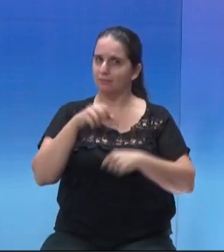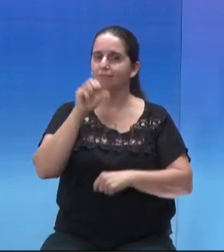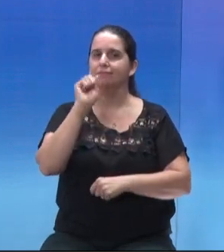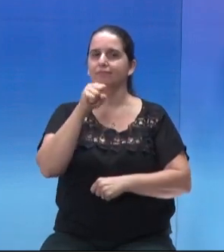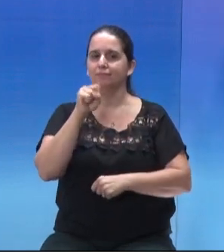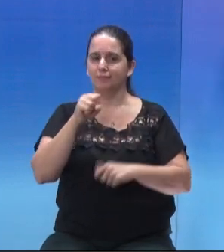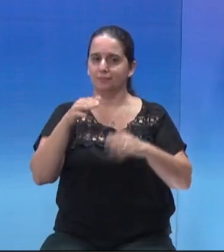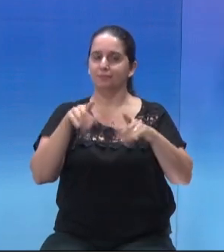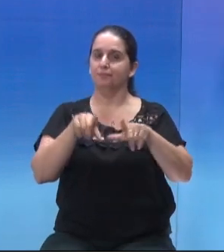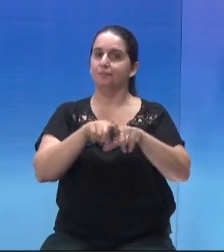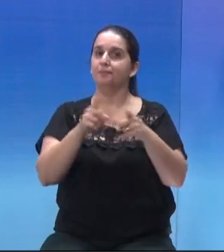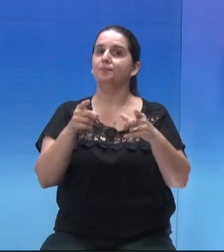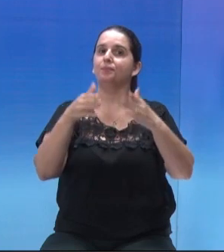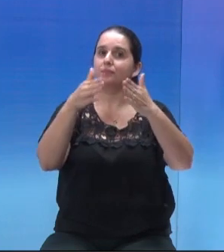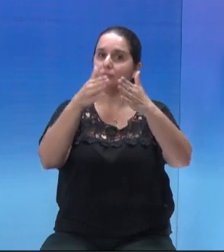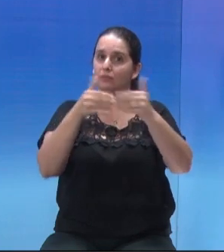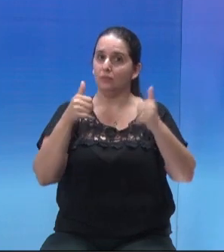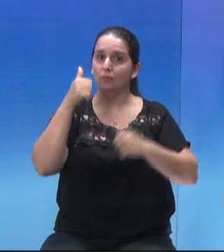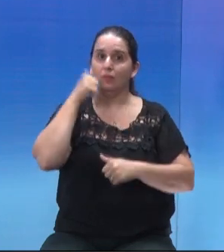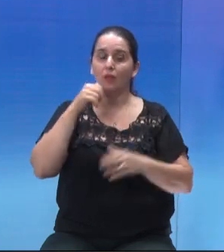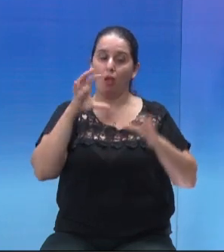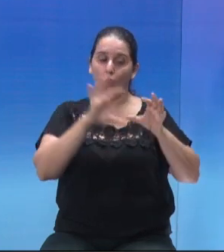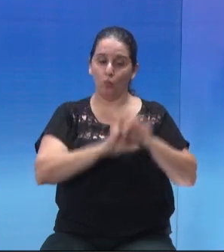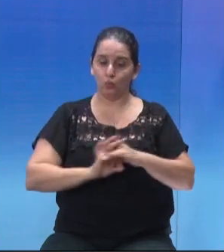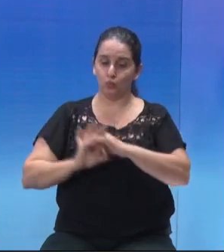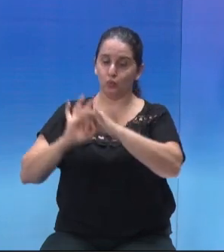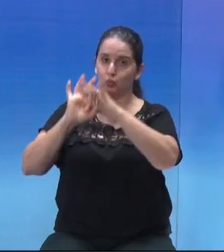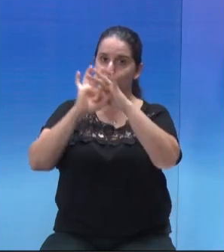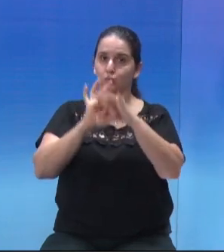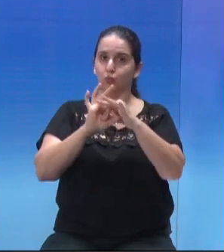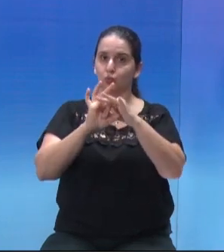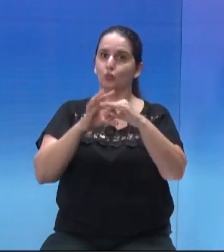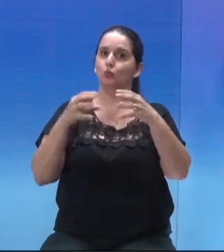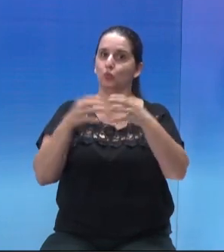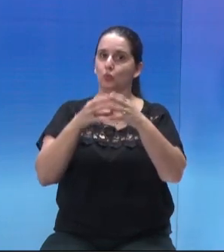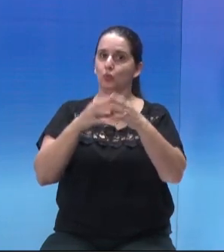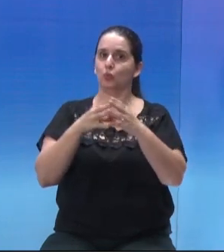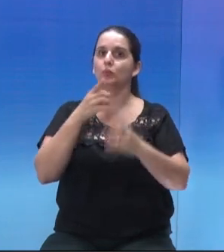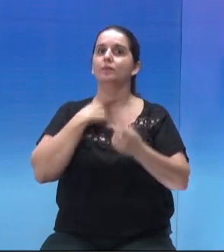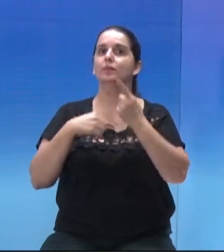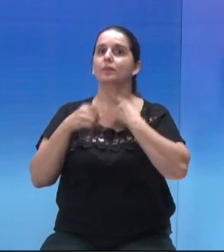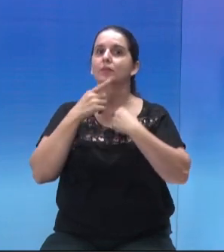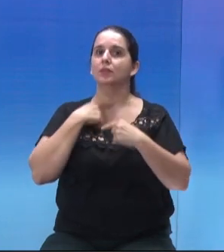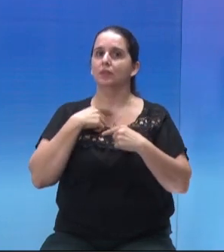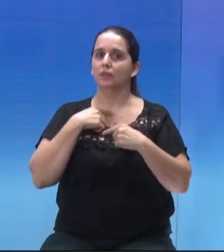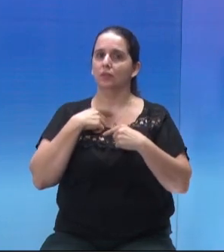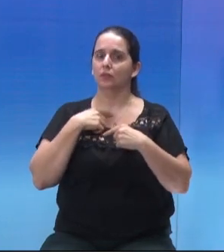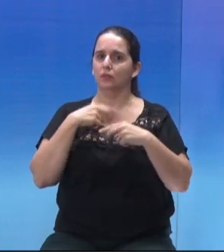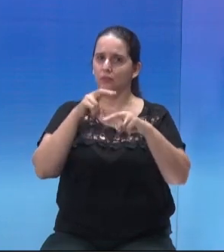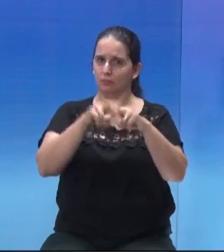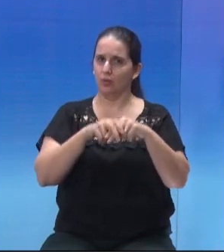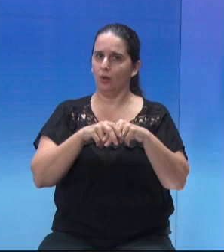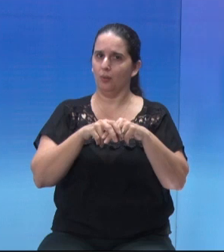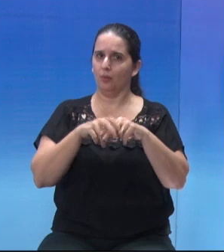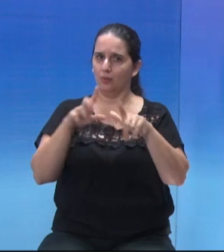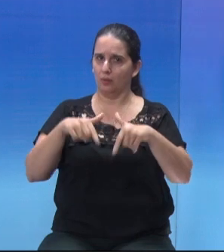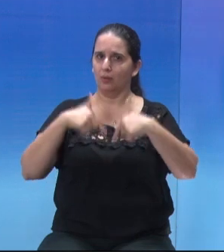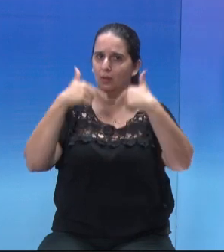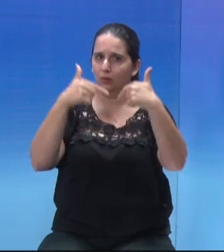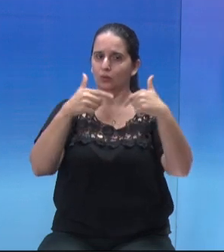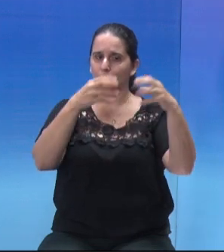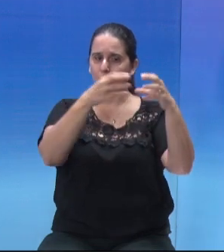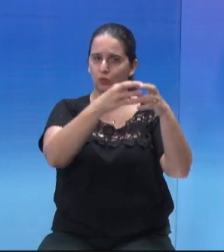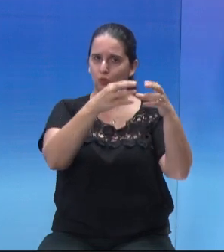são mulheres unidas por um propósito, um movimento. Mas será que é da luta de classes? Vamos ver a outra